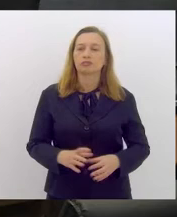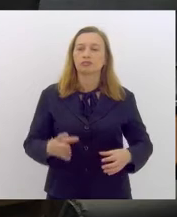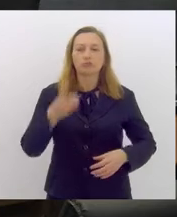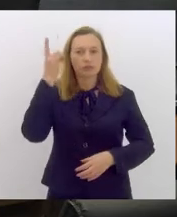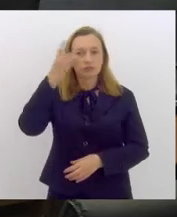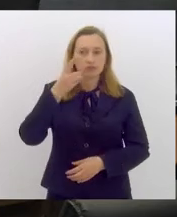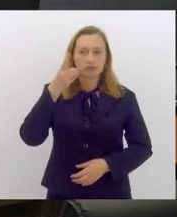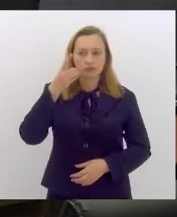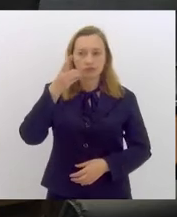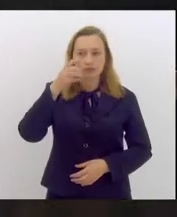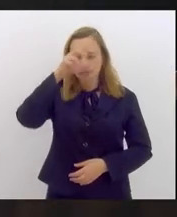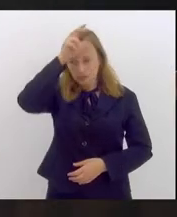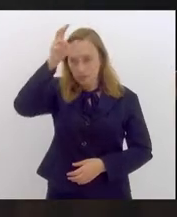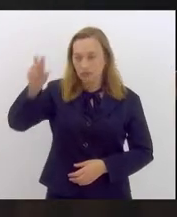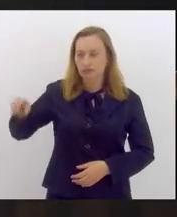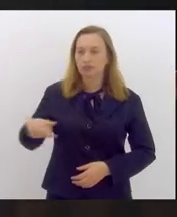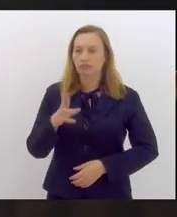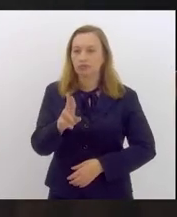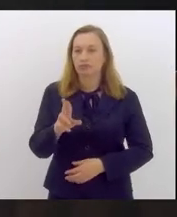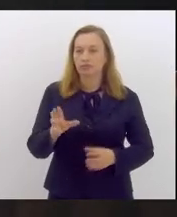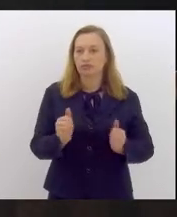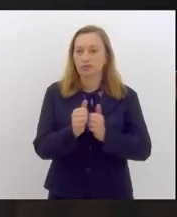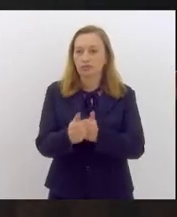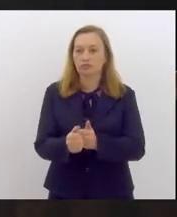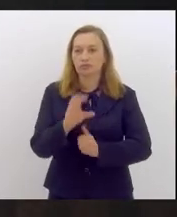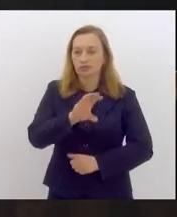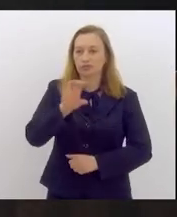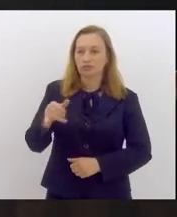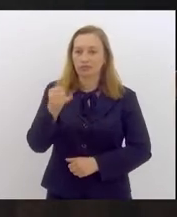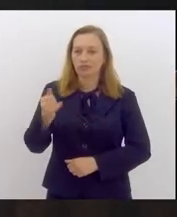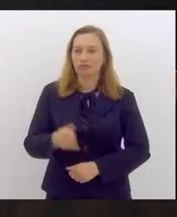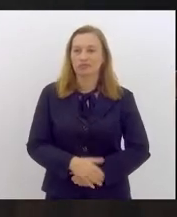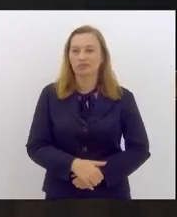Deputada Tia Ju, acompanho o parecer da CCJ.